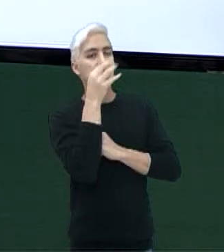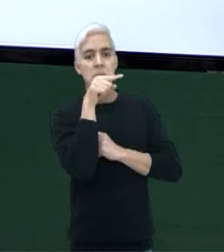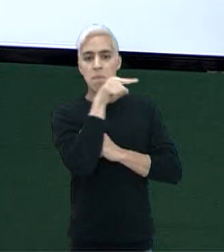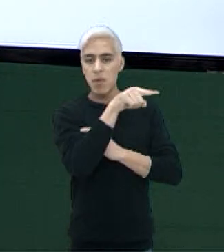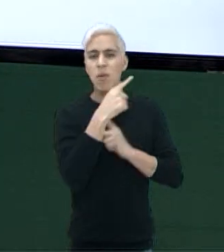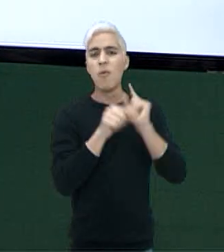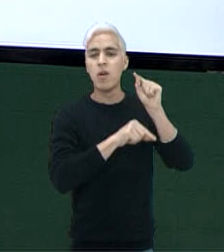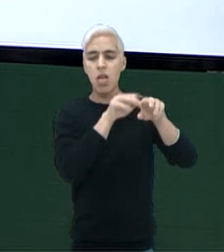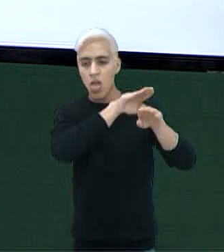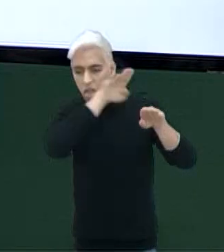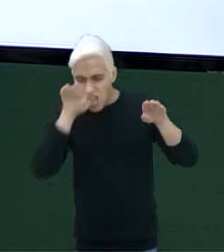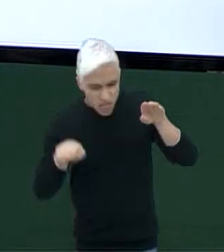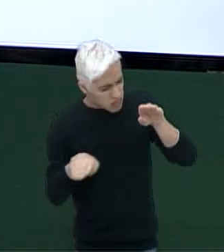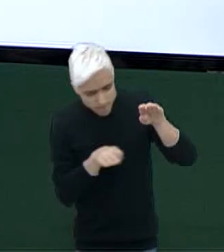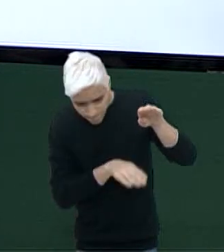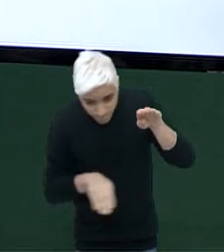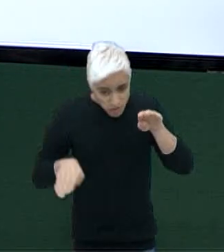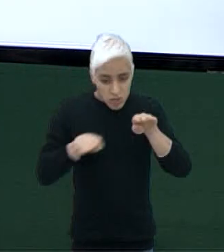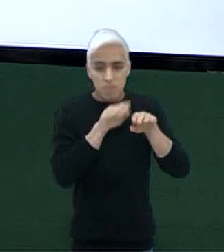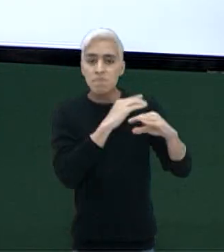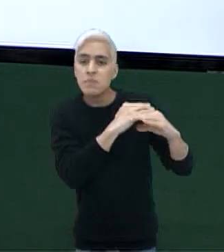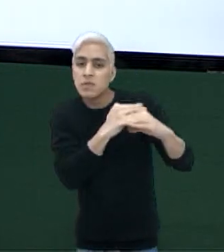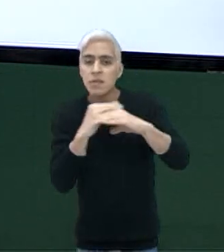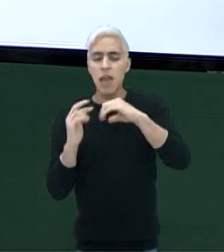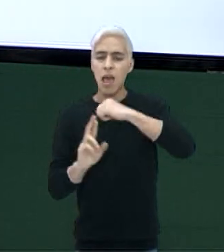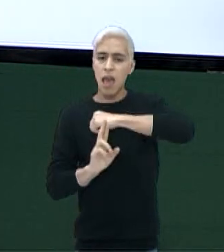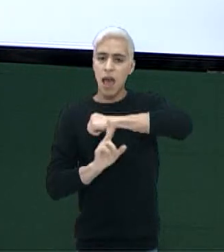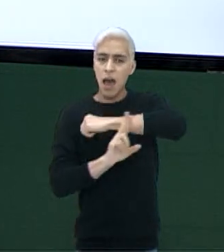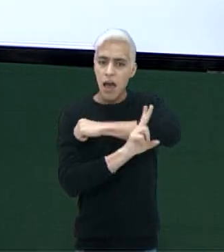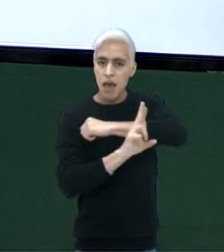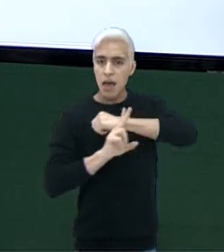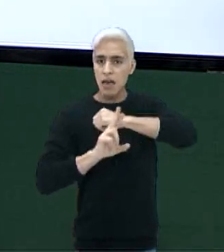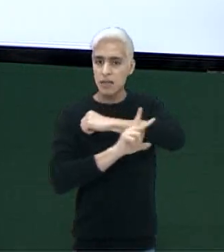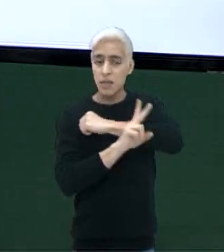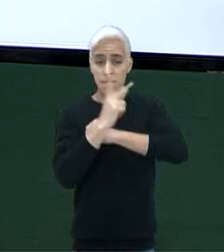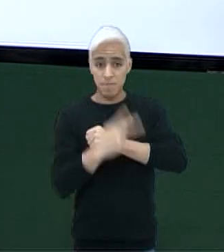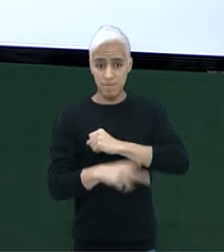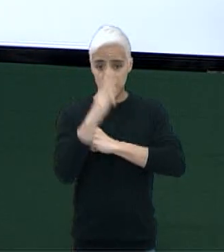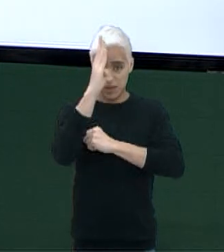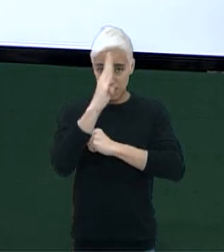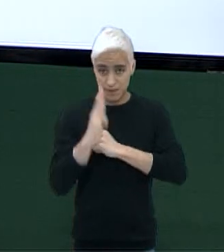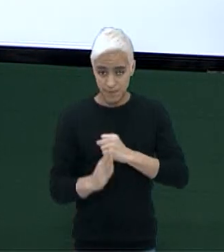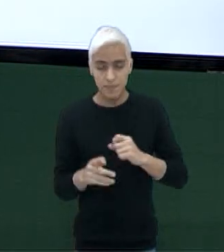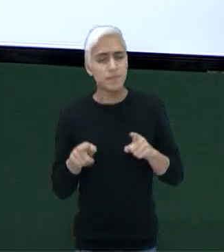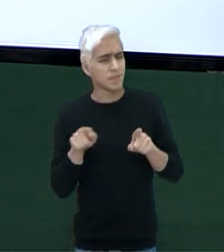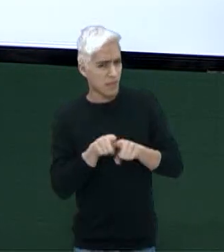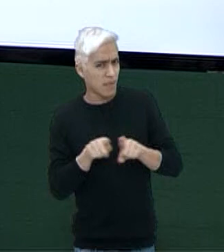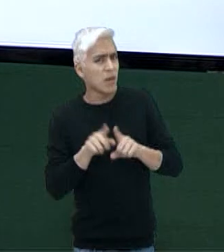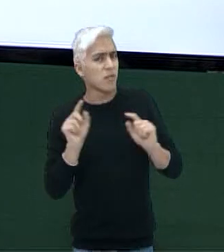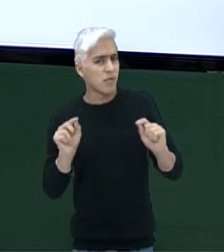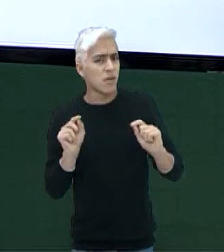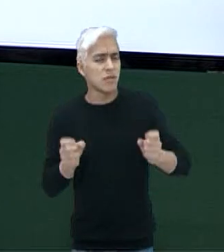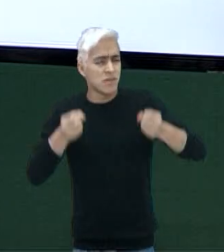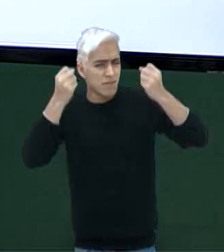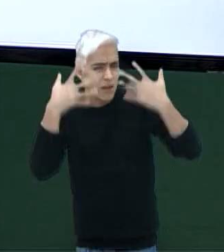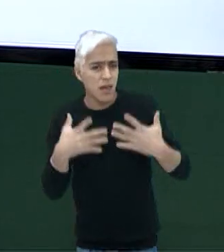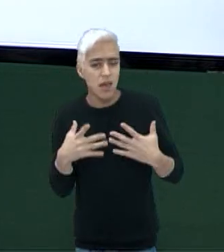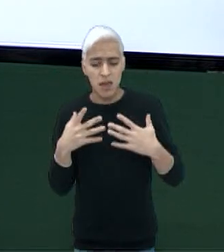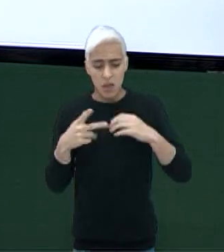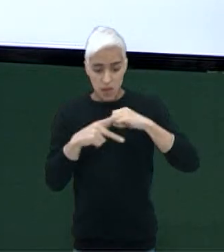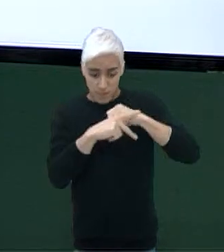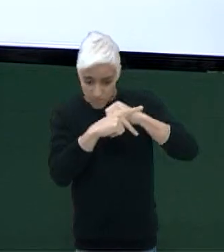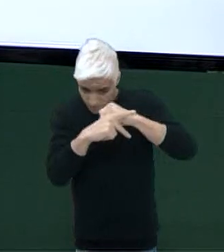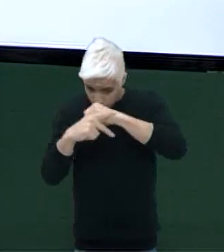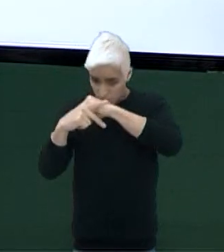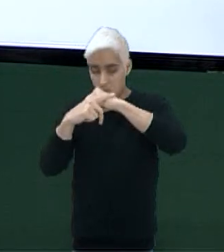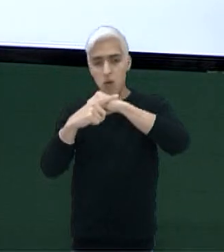diminuir a desigualdade racial no nosso país, tá certo? Também trabalhamos com os pronomes, né? A gente está